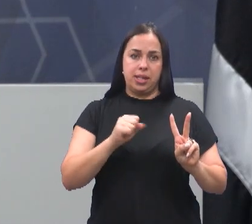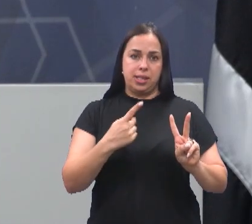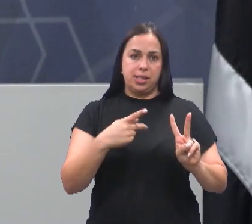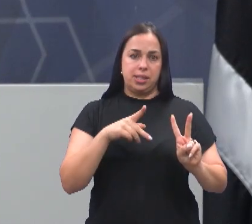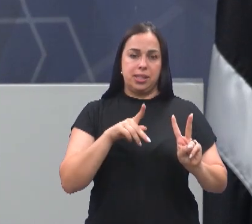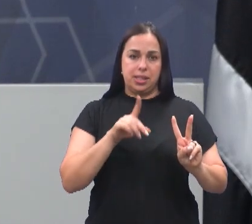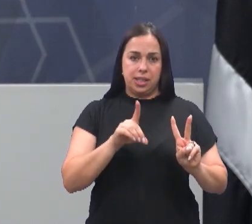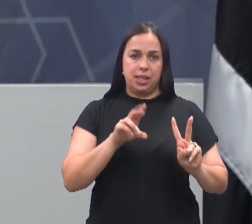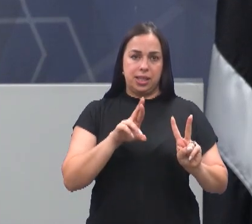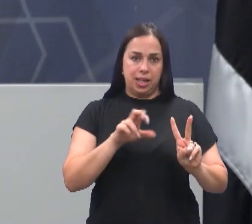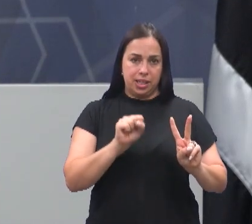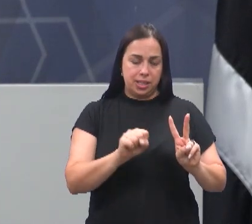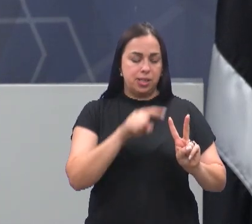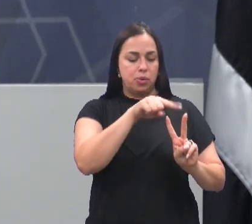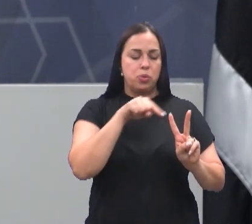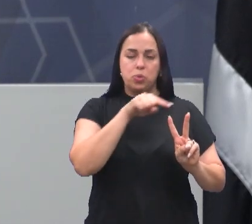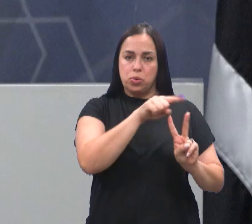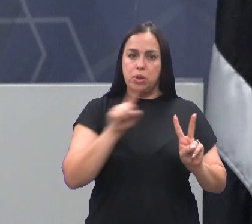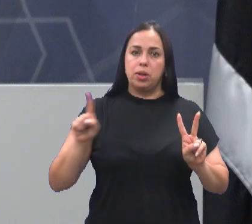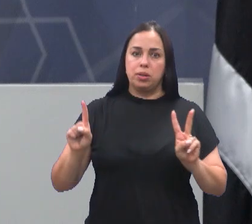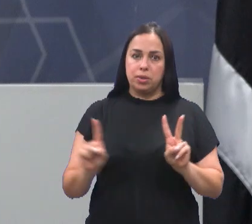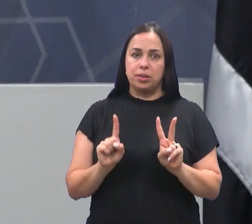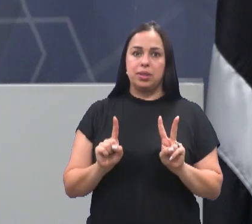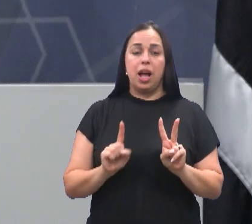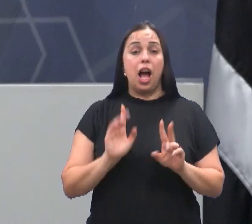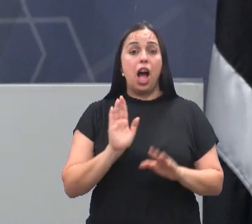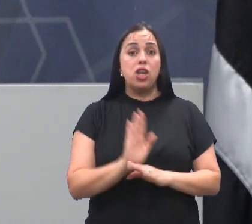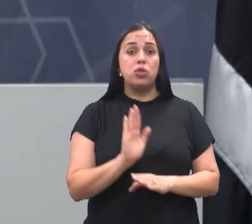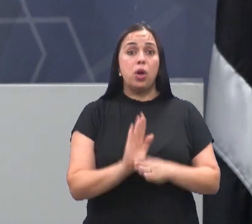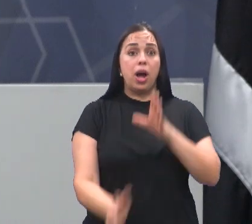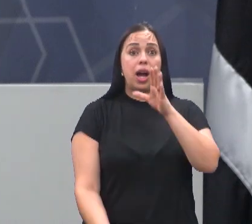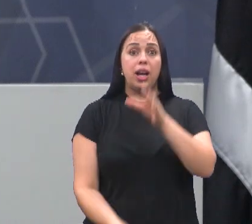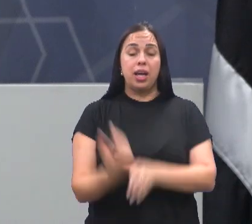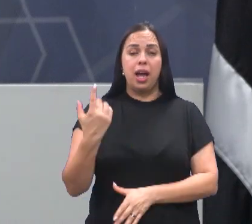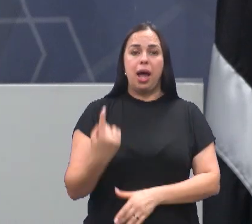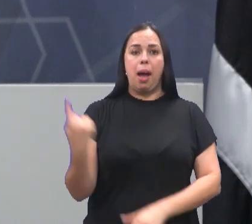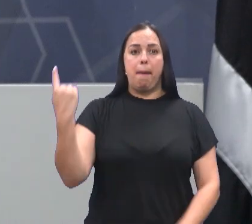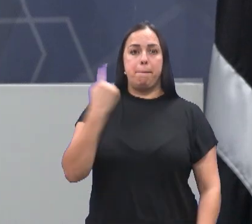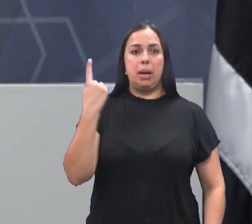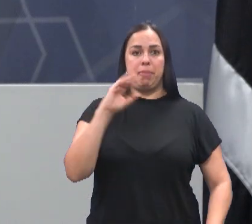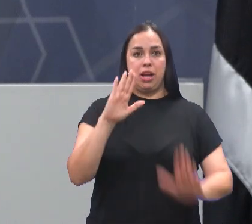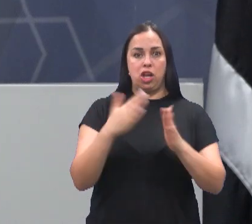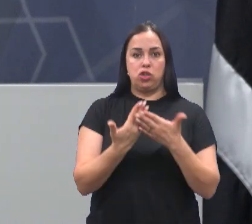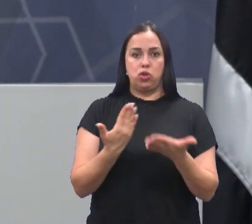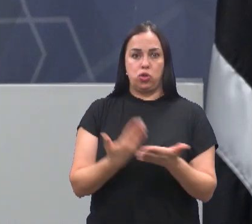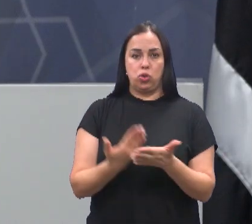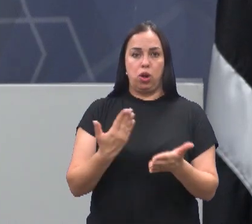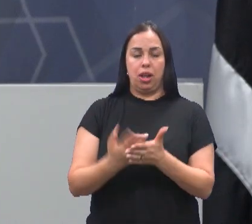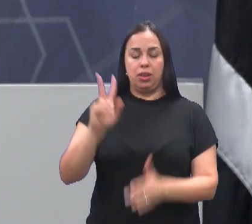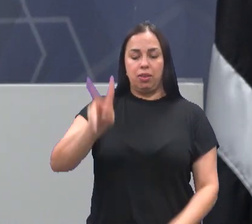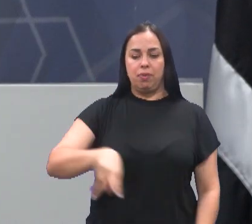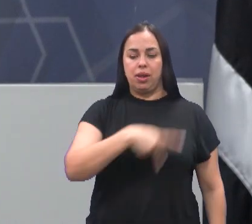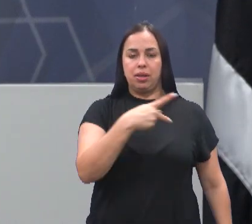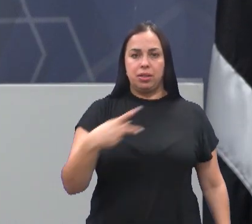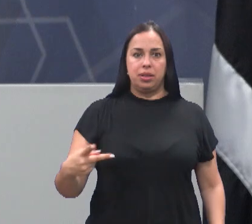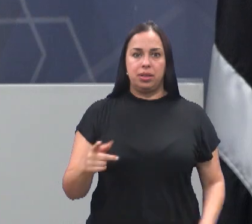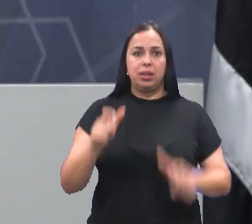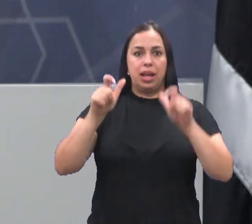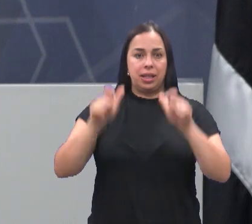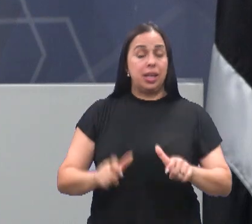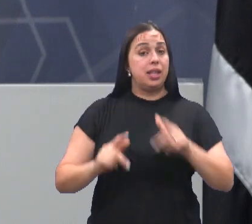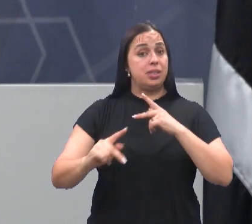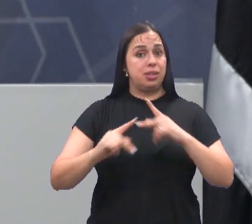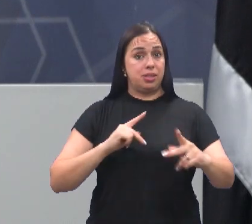Damião. Juntamente com eles, Lobão ajudou a fundar a primeira academia de capoeira do Vale do Paraíba, na cidade de São José